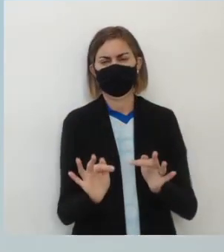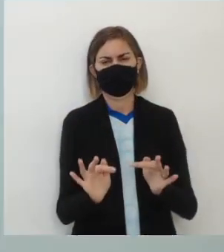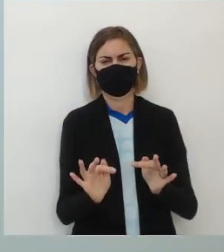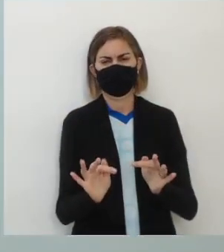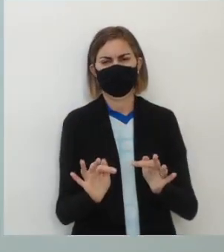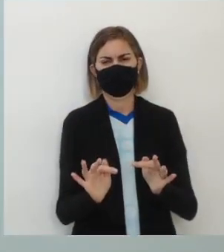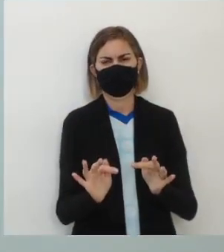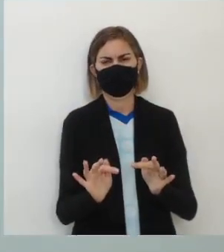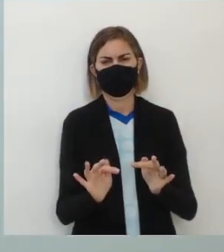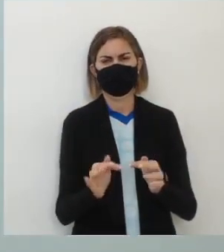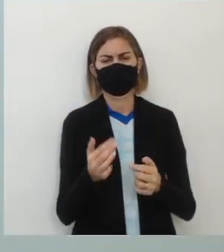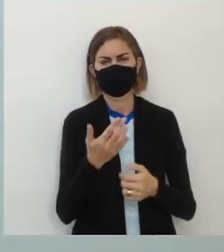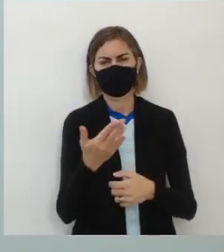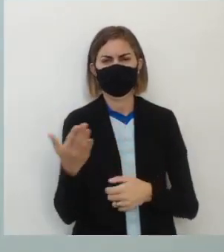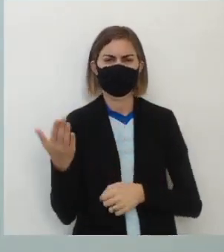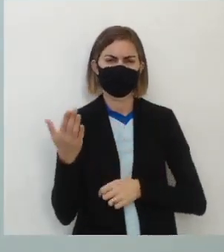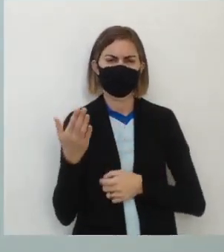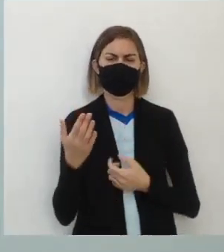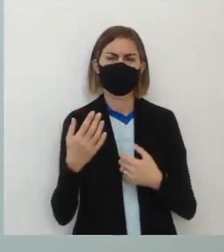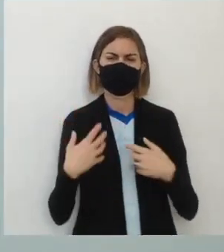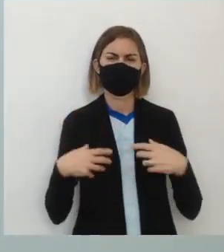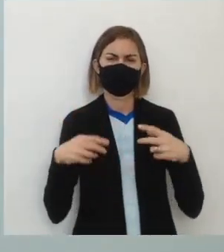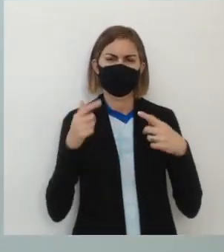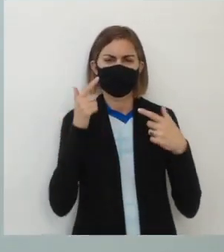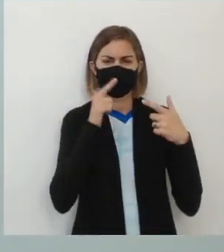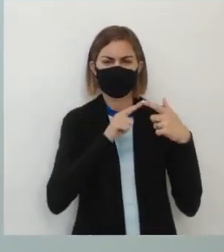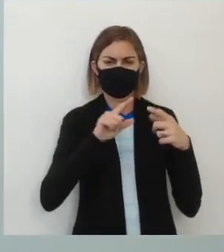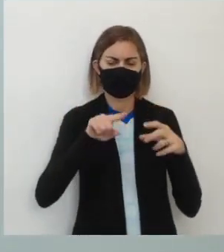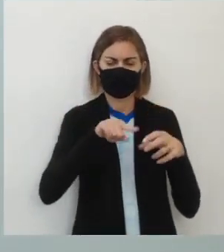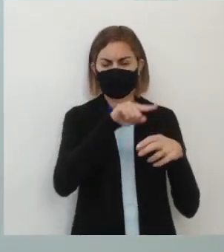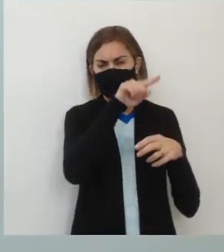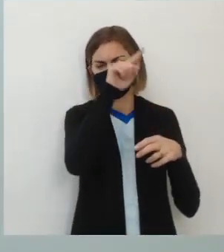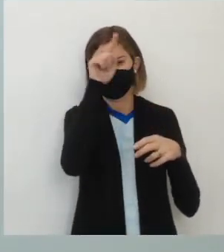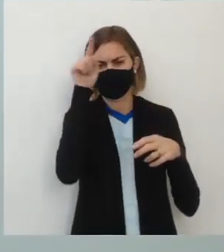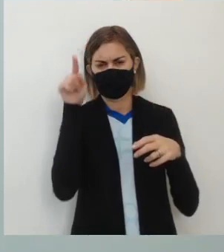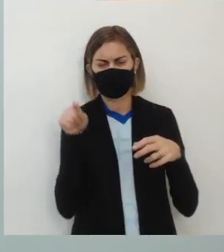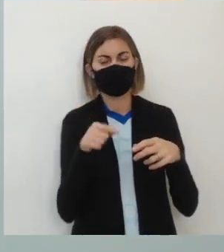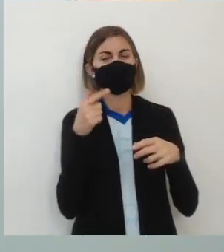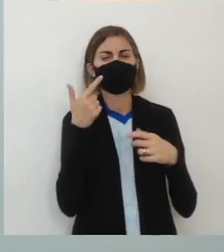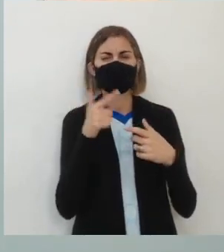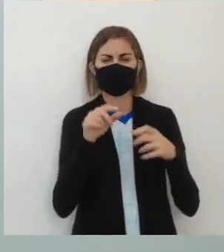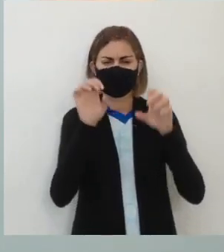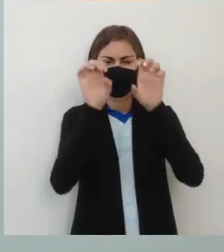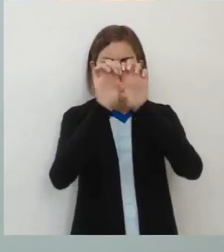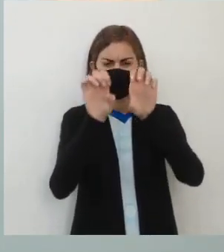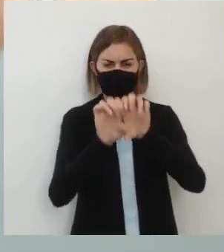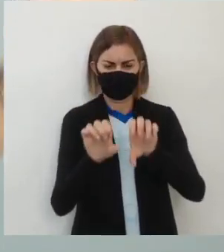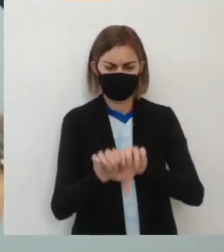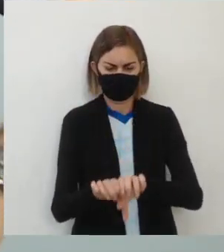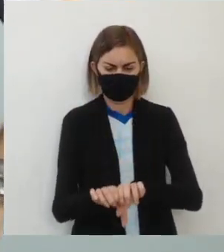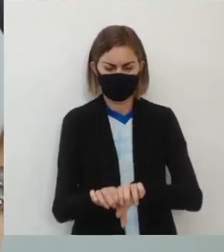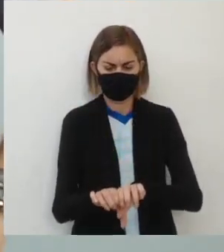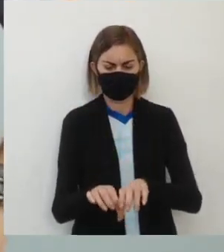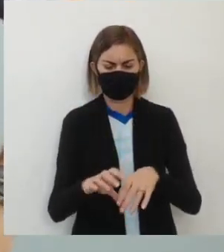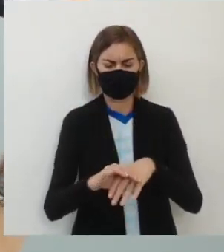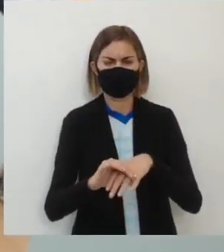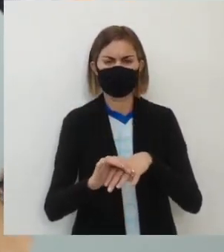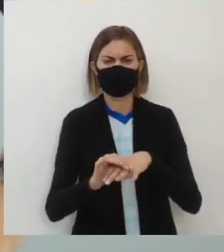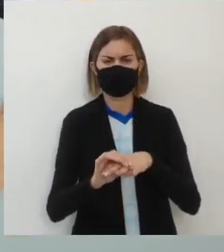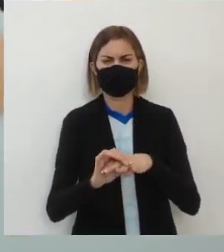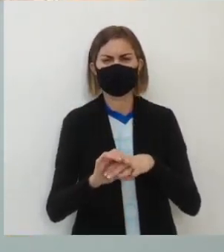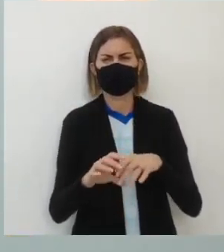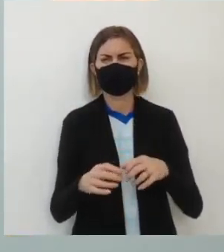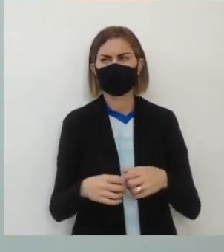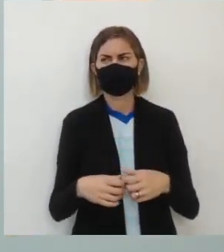ligação sigma, essa ligação consegue rotacionar. Então, uma estrutura, deixa eu soltar aqui a canetinha para a